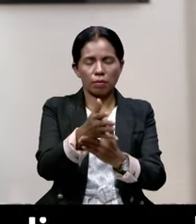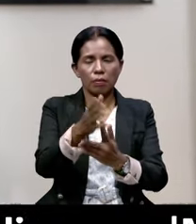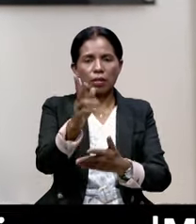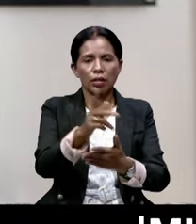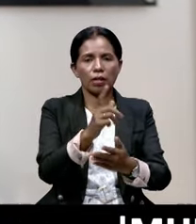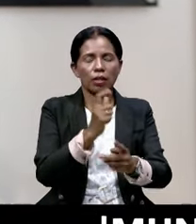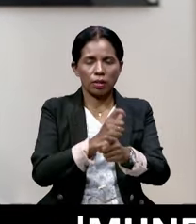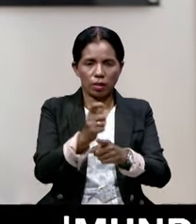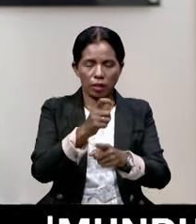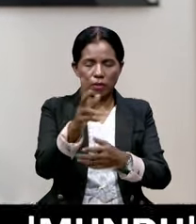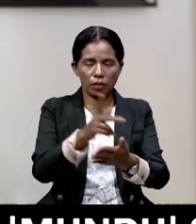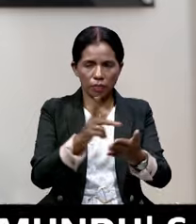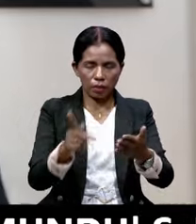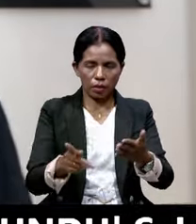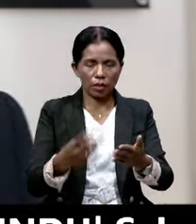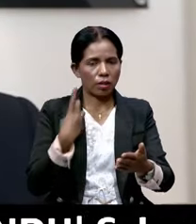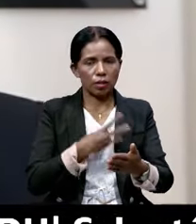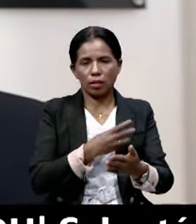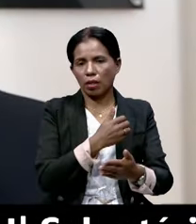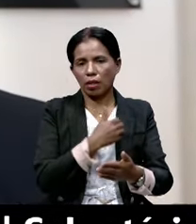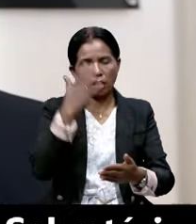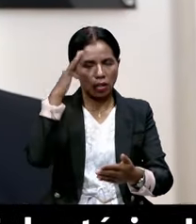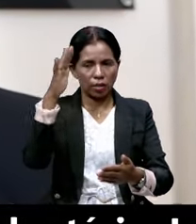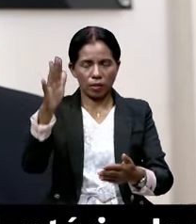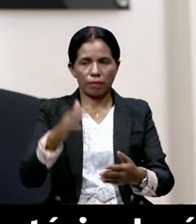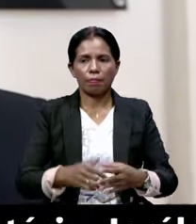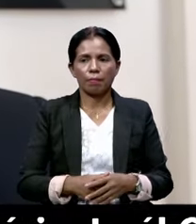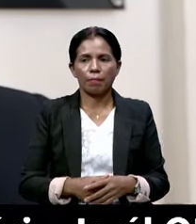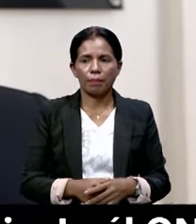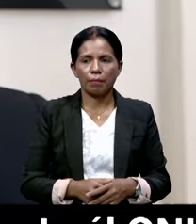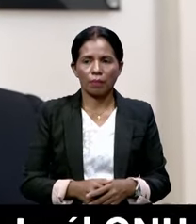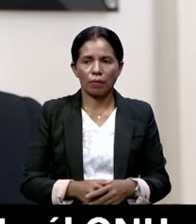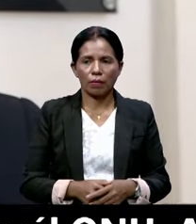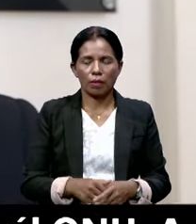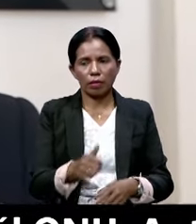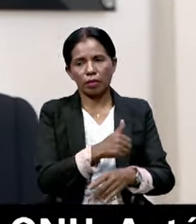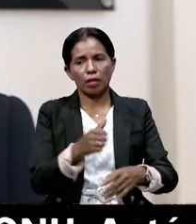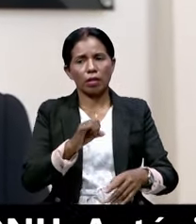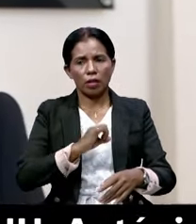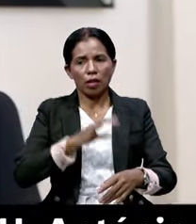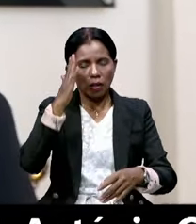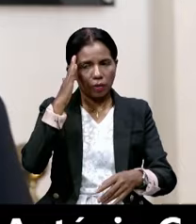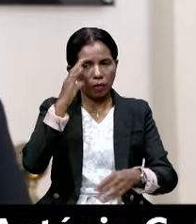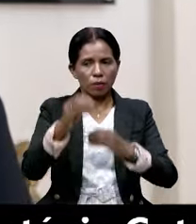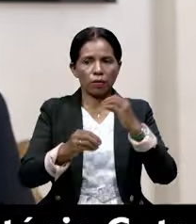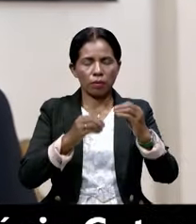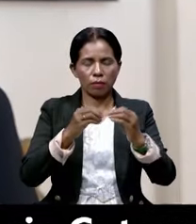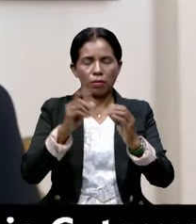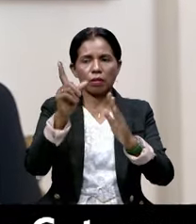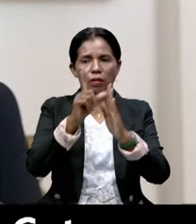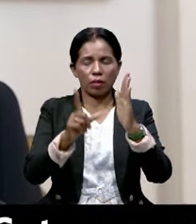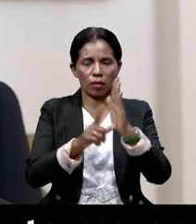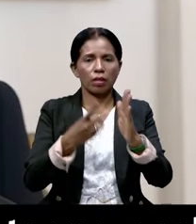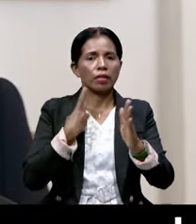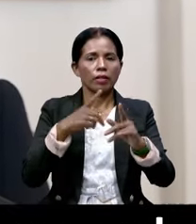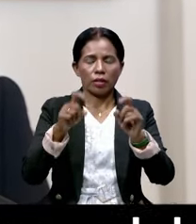neve inesperado, né? Da hein. E vou te lutar, mas como nem quando vejo um instrumento legal, e tem